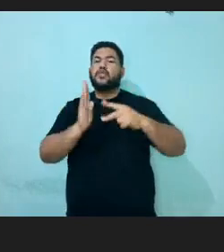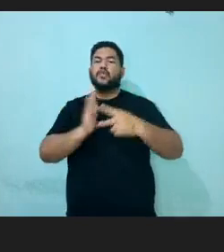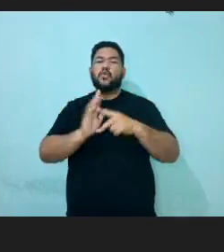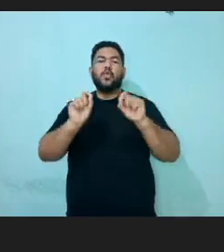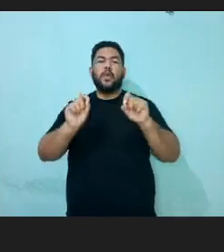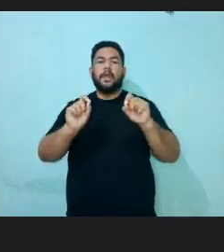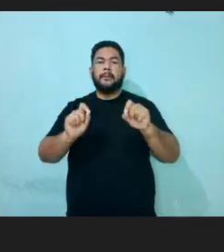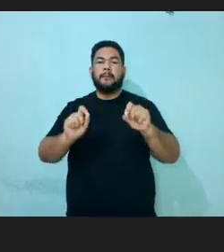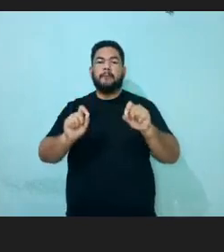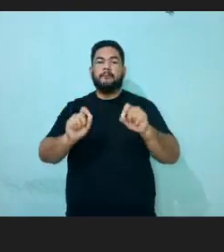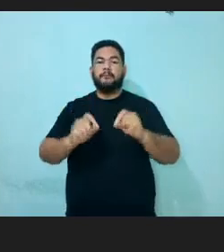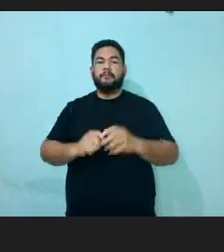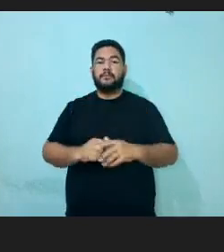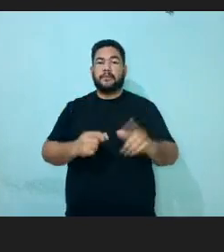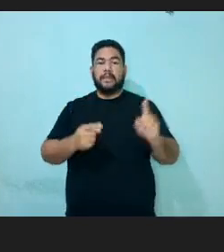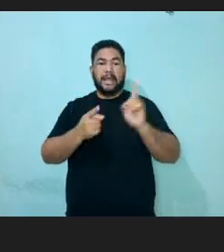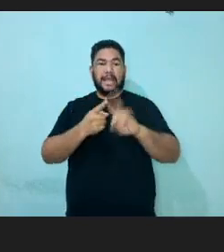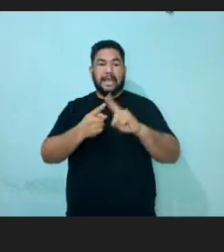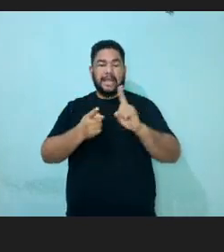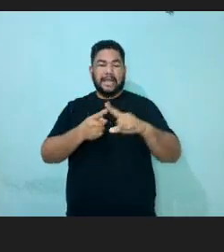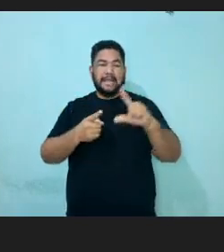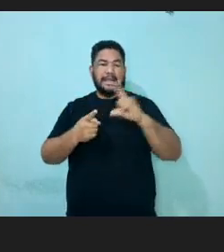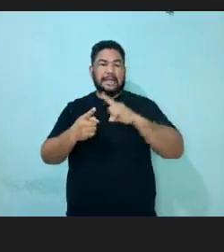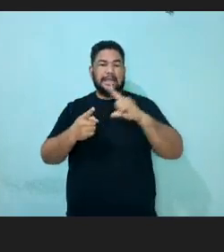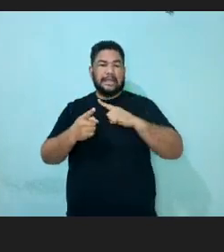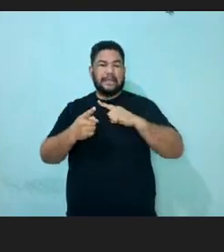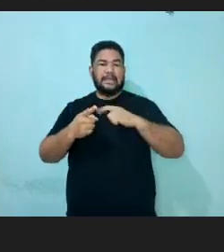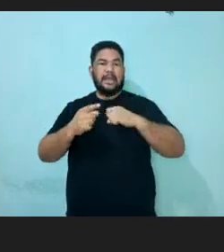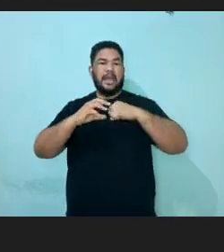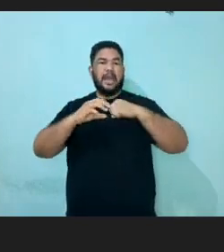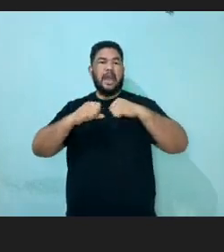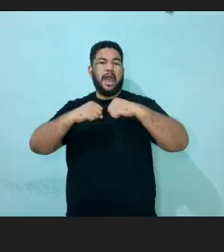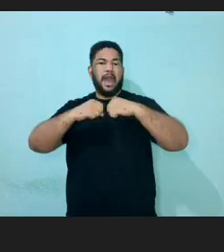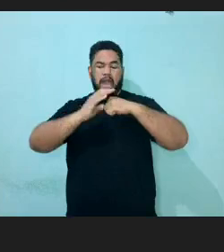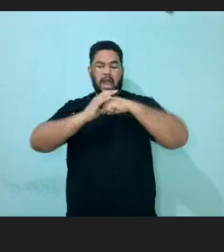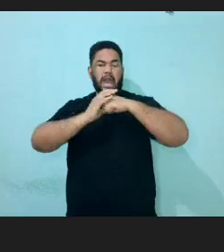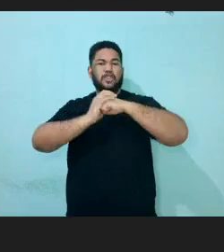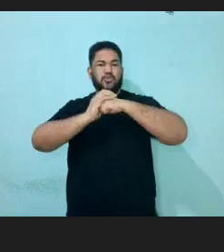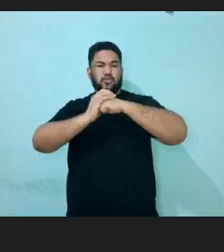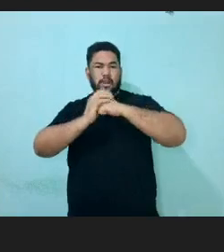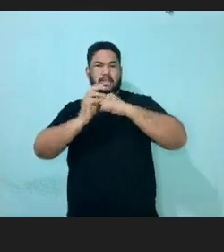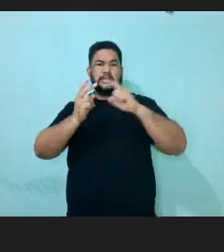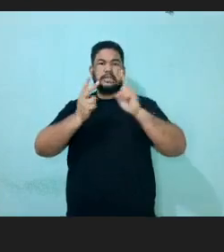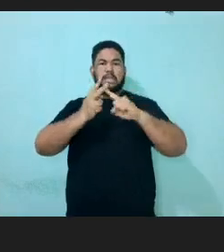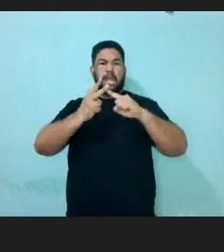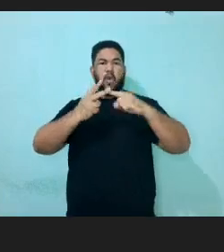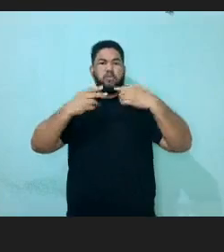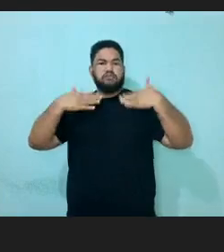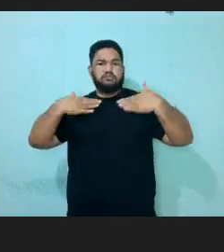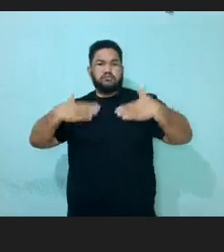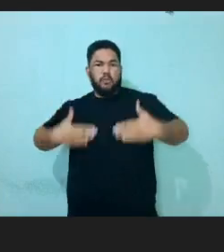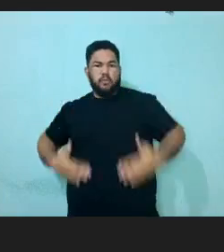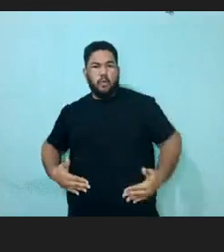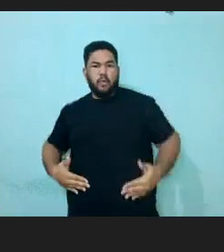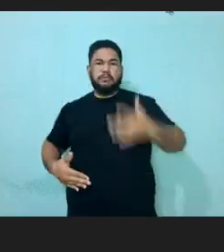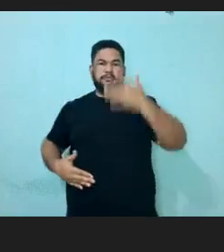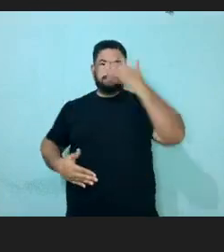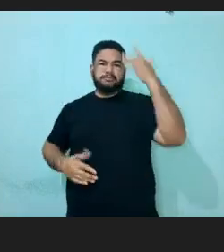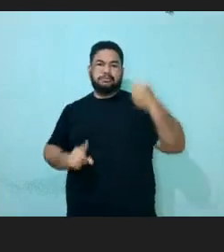Vai atingir a articulação, vai atingir a musculatura. Então, tudo isso pode, de uma maneira ou